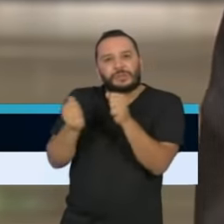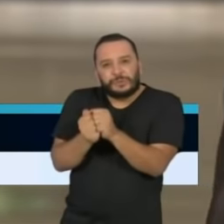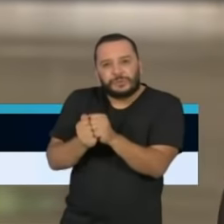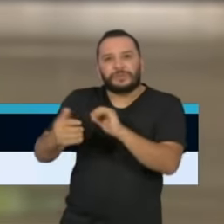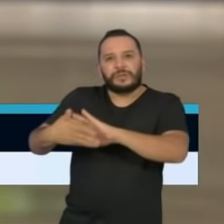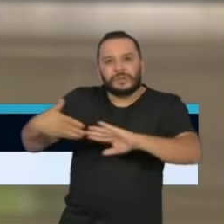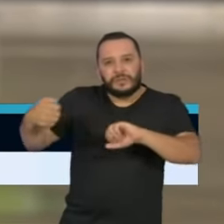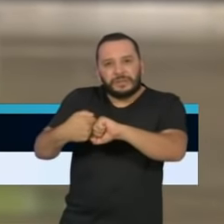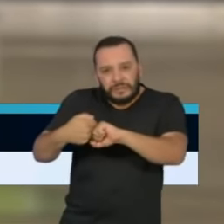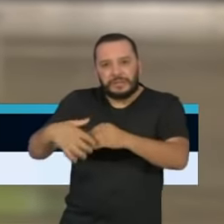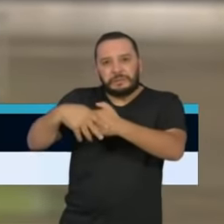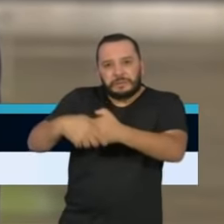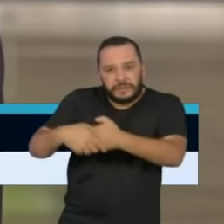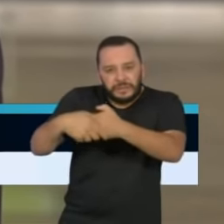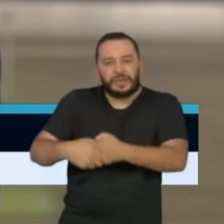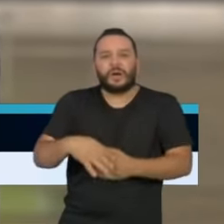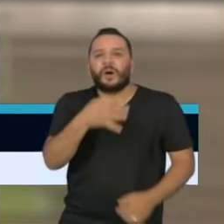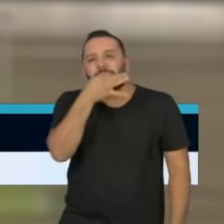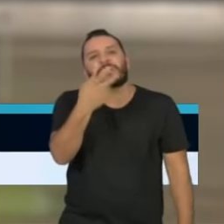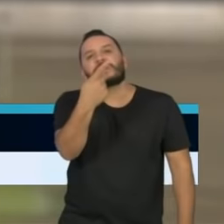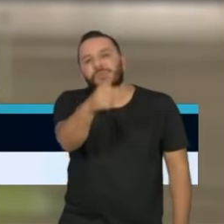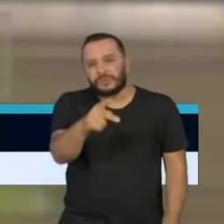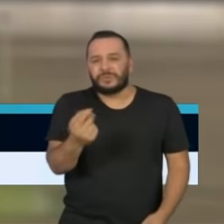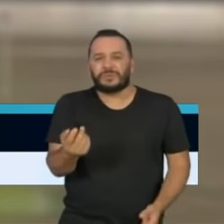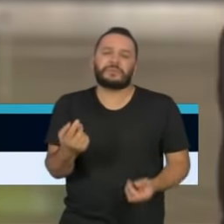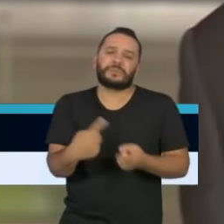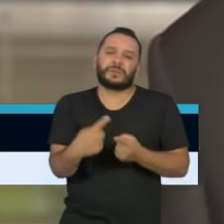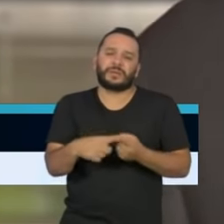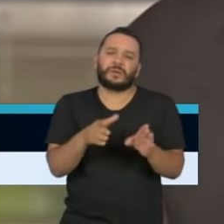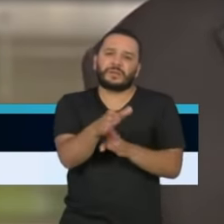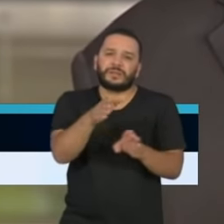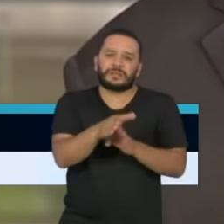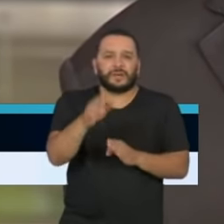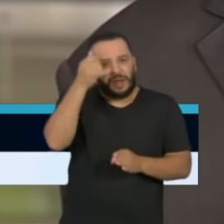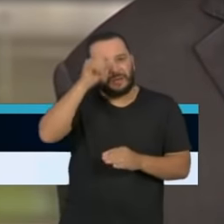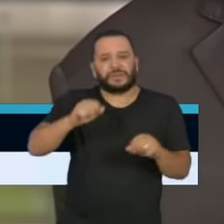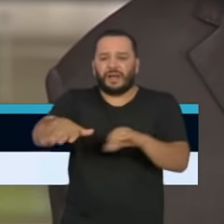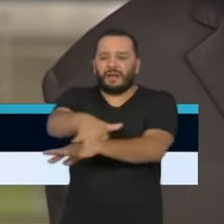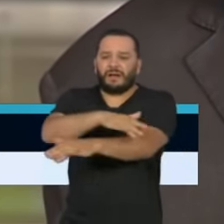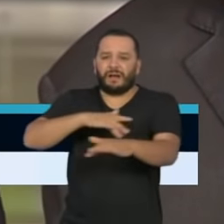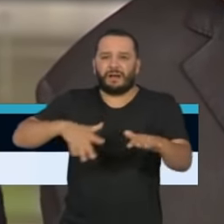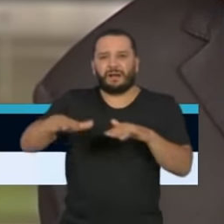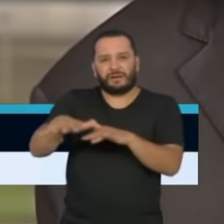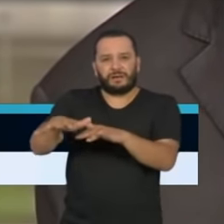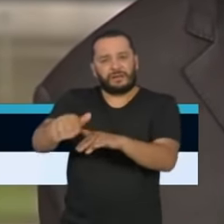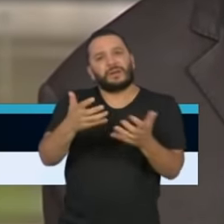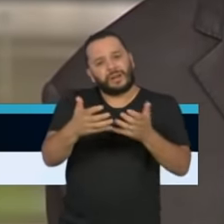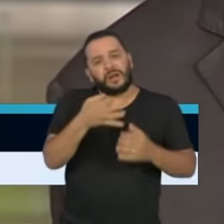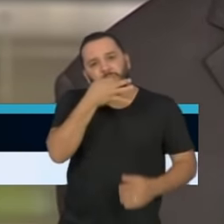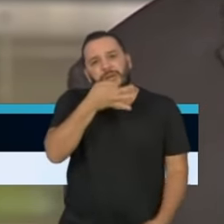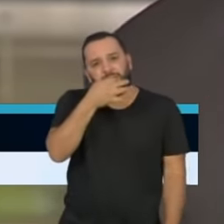nesse país para que as pessoas não circulem, para que se evitem aglomerações. Eu queria ouvir a sua opinião.